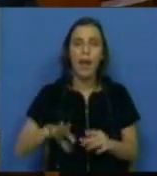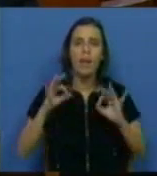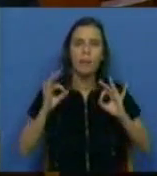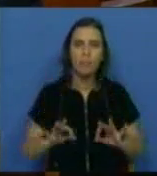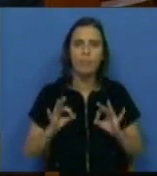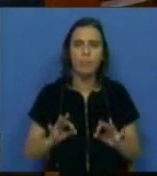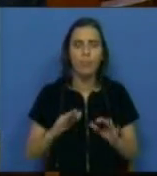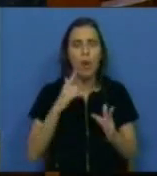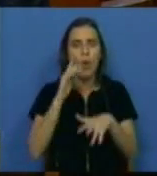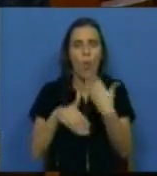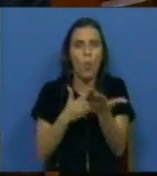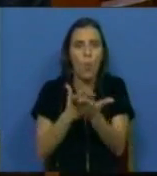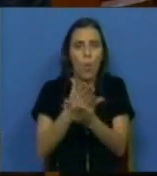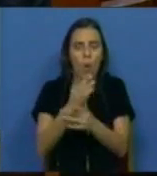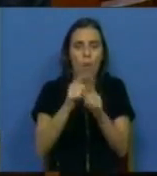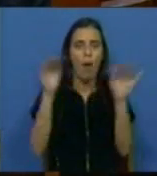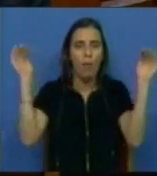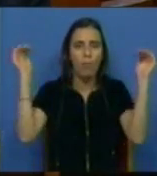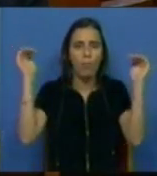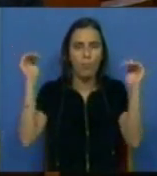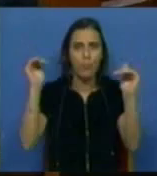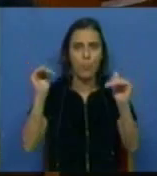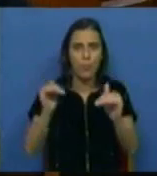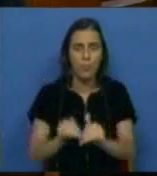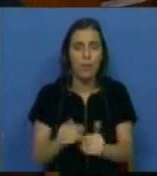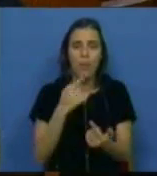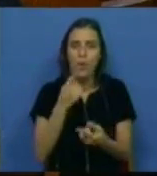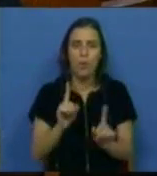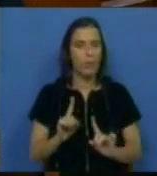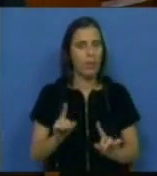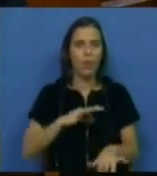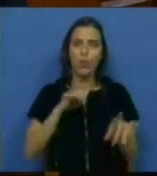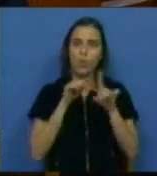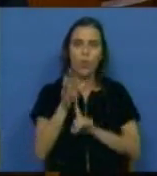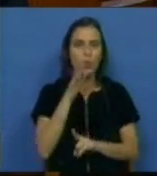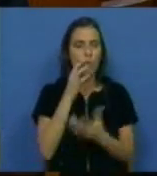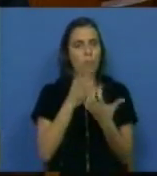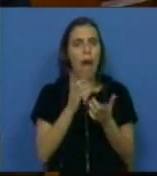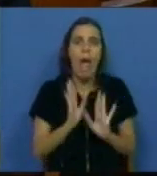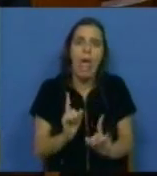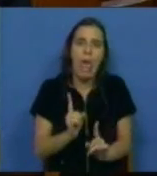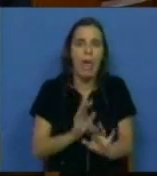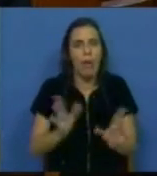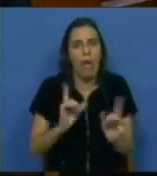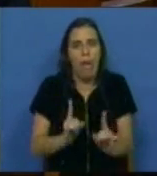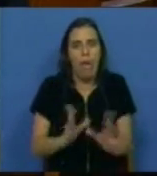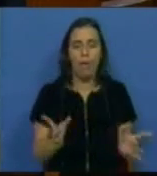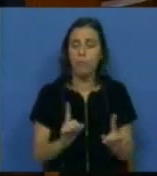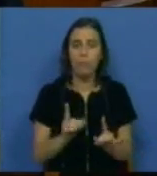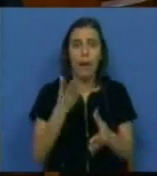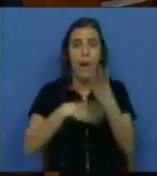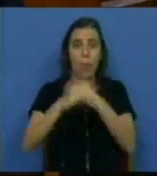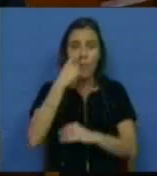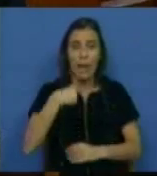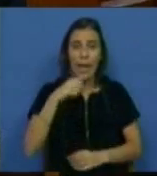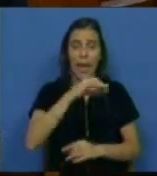precisamente perpetuar essa espiral de degradação. Não invoquem, senhores deputados, que tinha que ser assim. Só não aprende